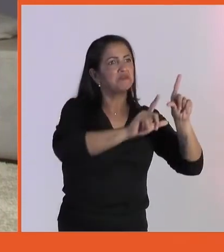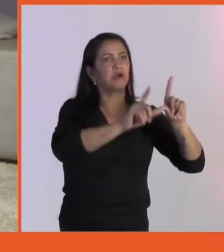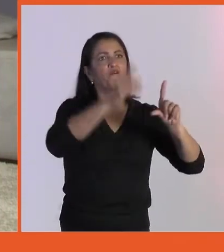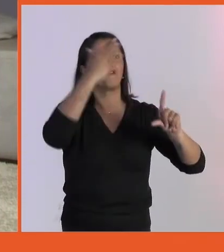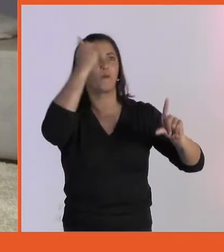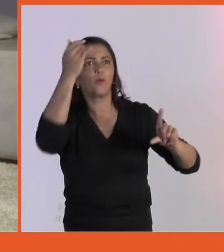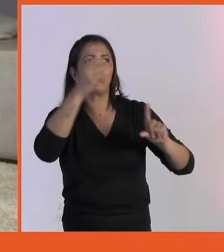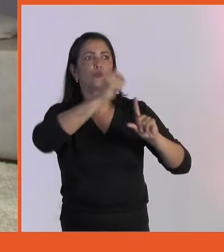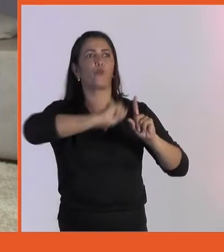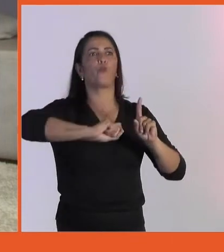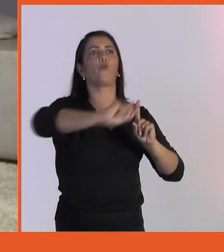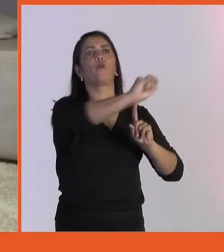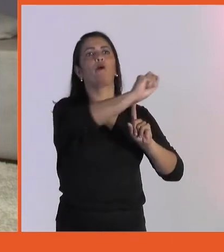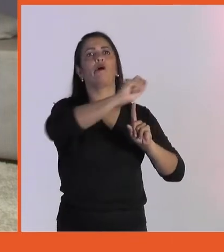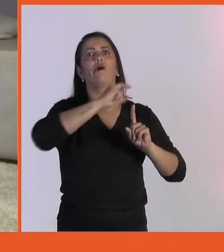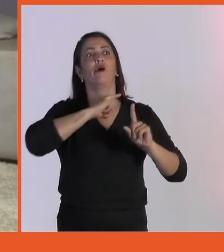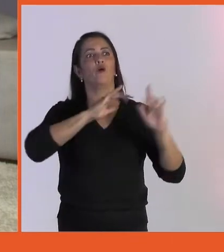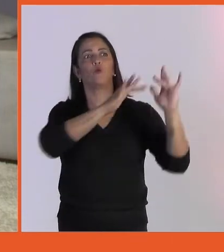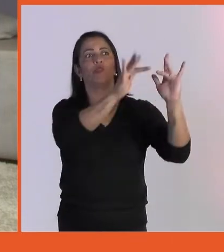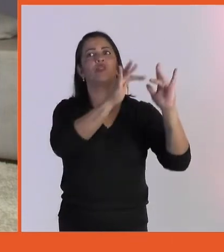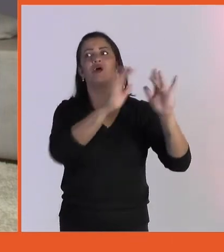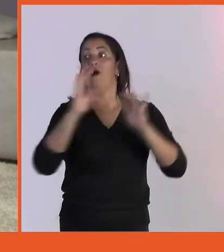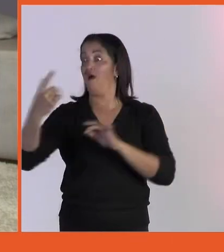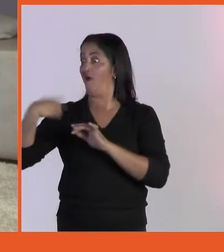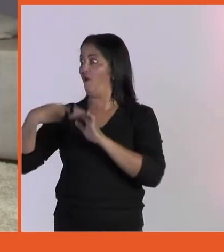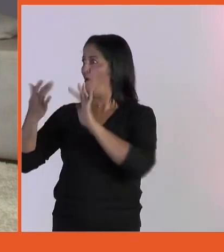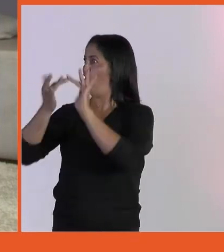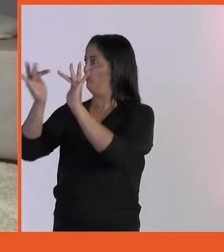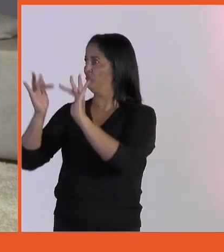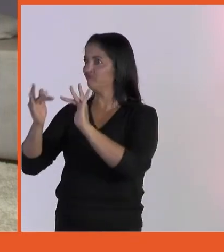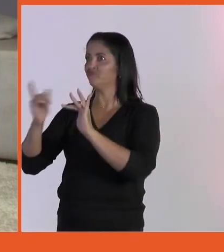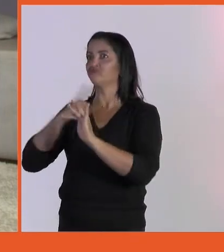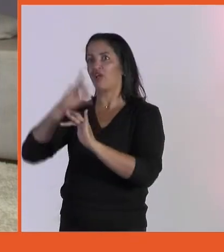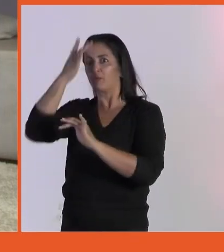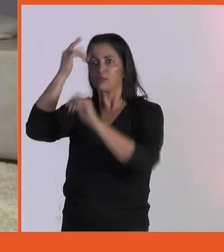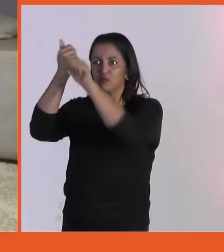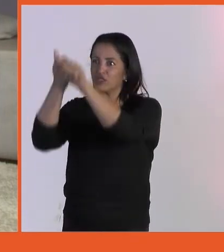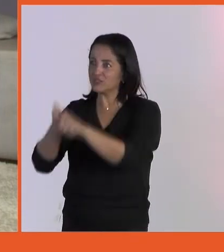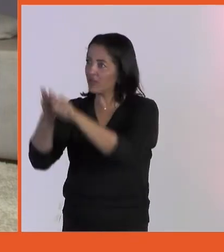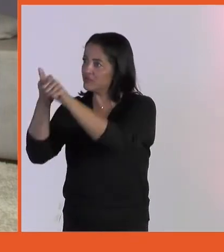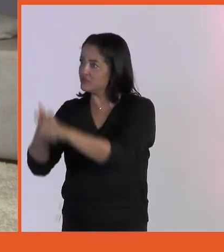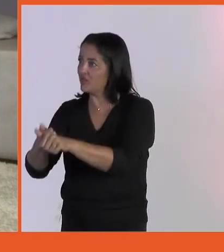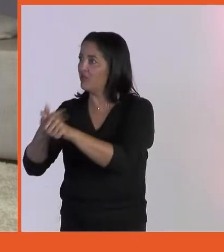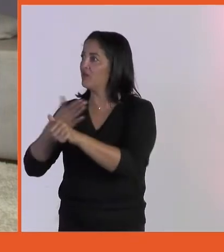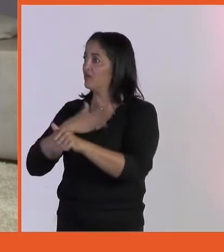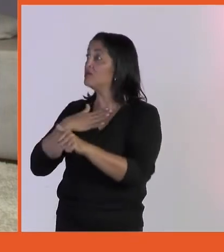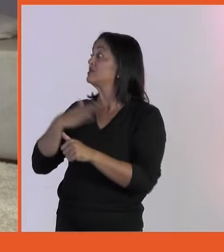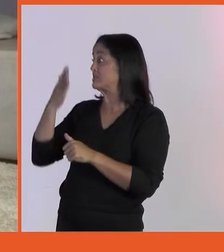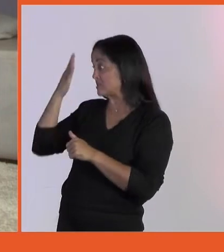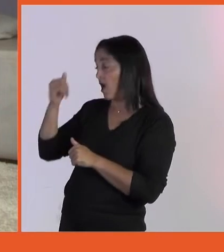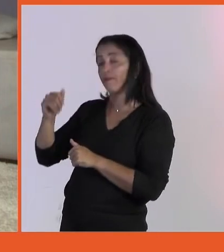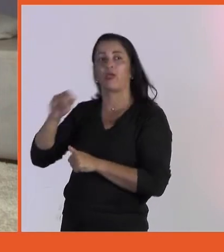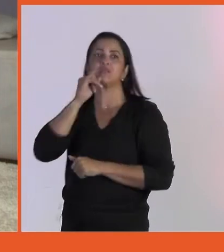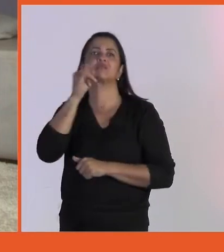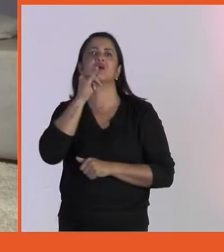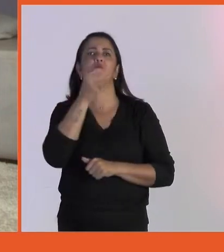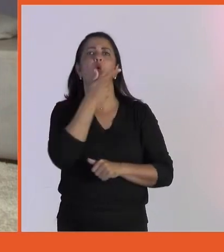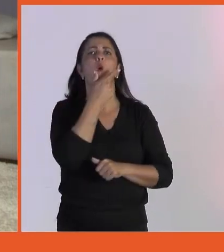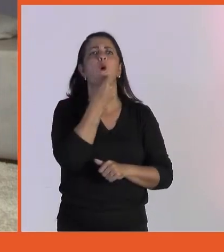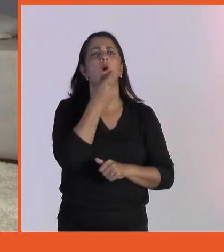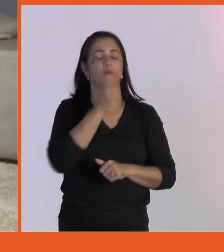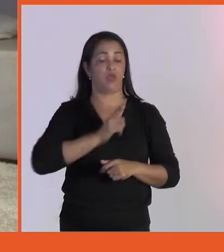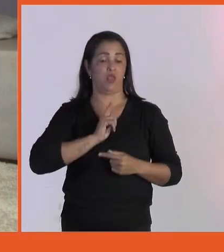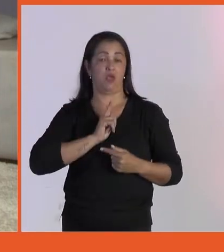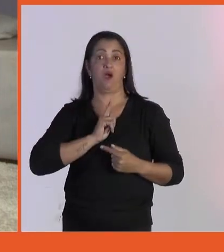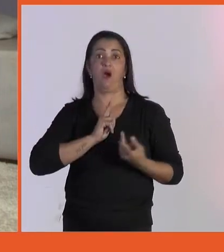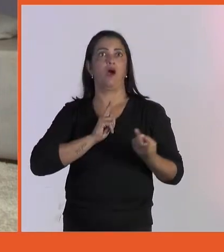mundo, né? As pessoas não se conectavam com, sei lá, as pessoas gostam do Silvio Santos, mas as pessoas não sabem da vida do Silvio Santos, ou da Eliana, ou